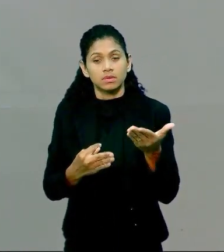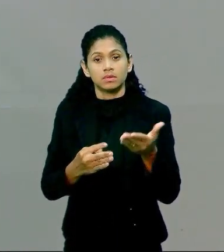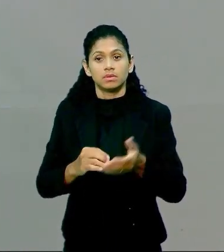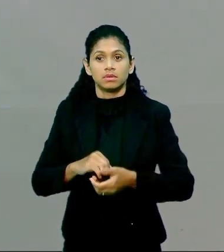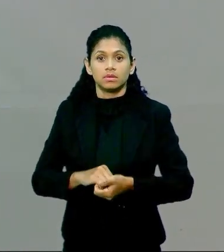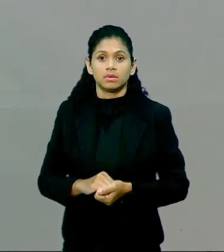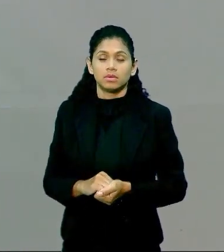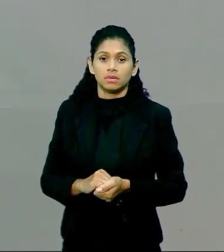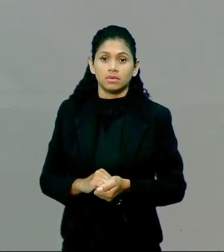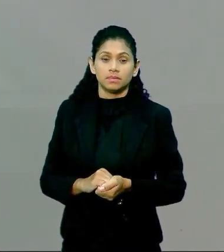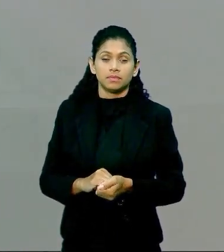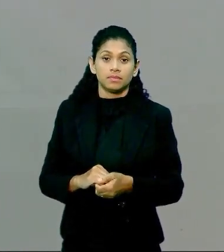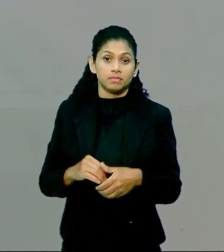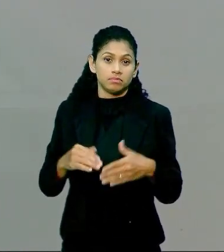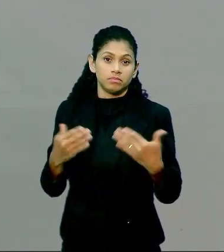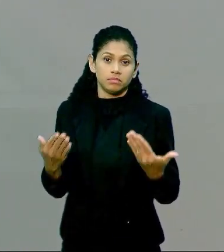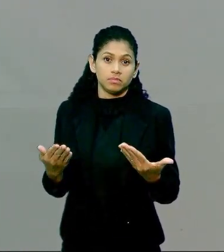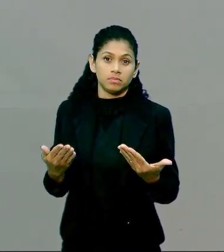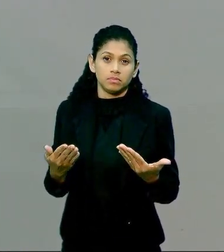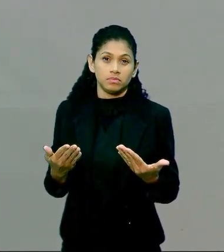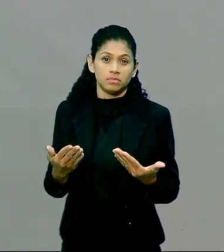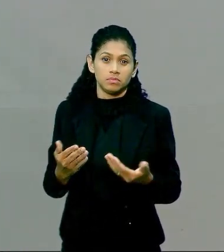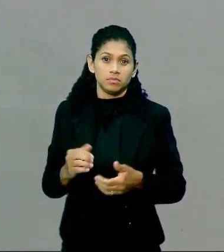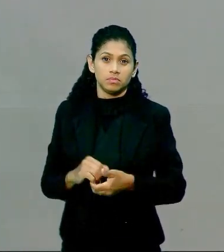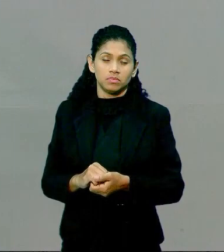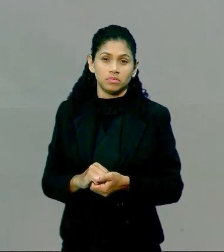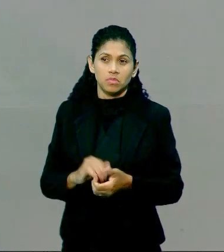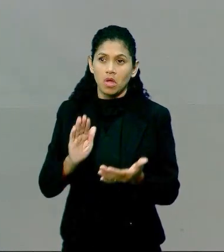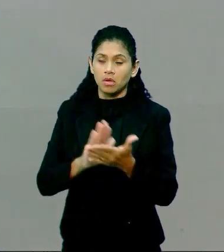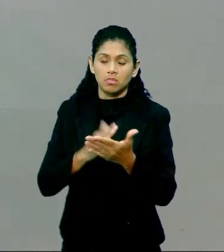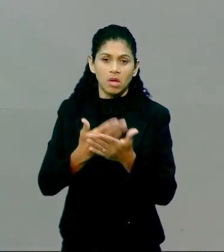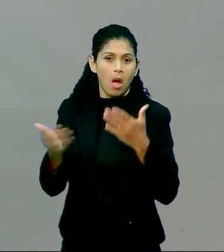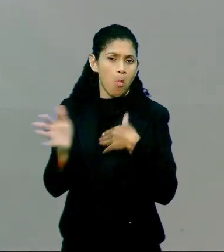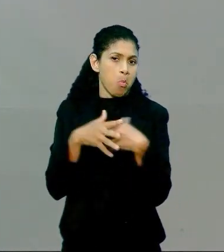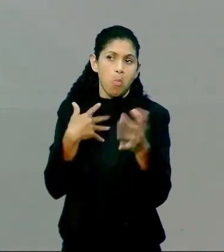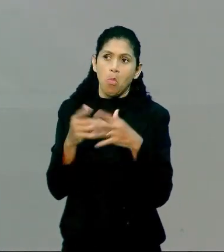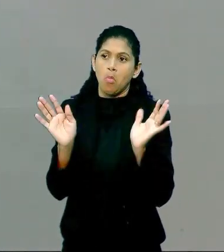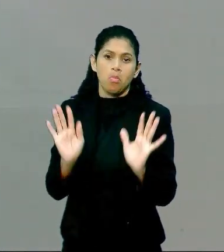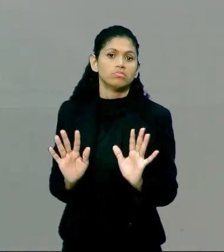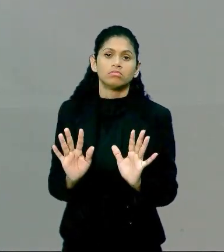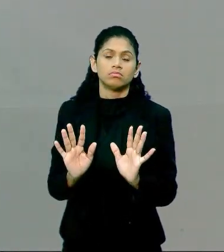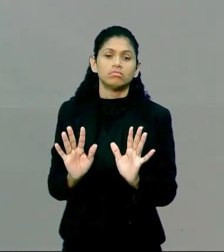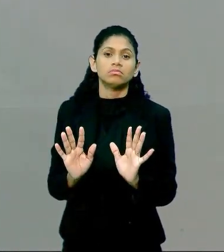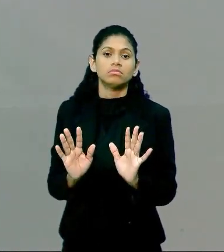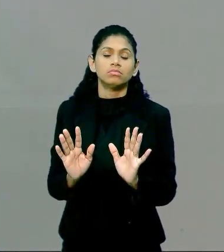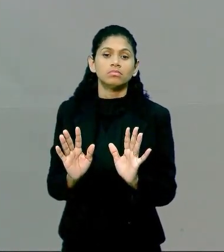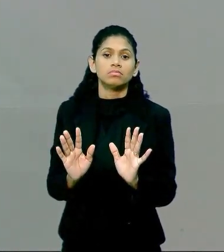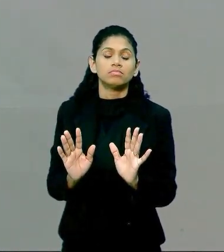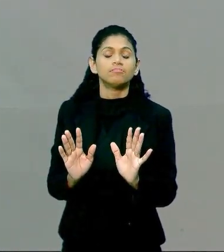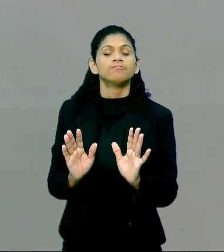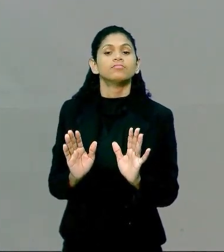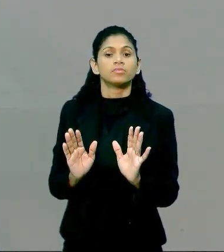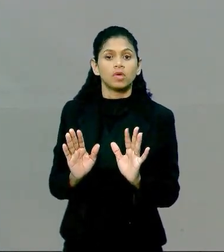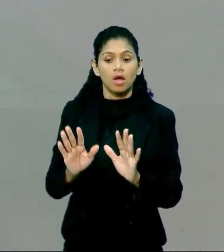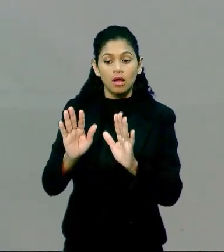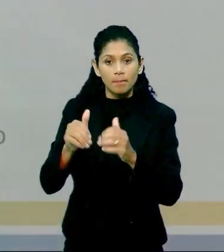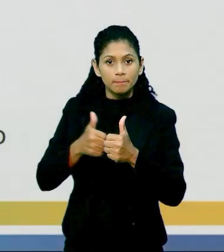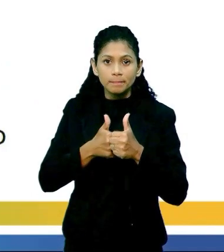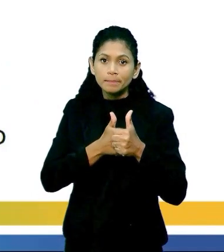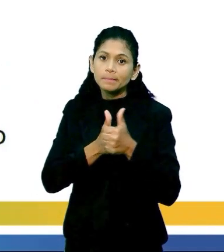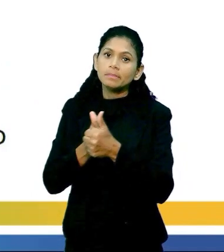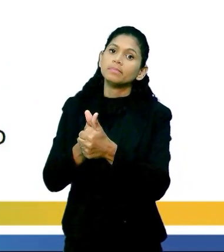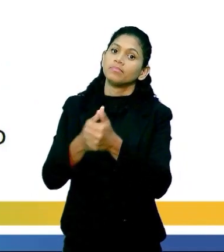né? Então, não é interpretar de qualquer maneira, né? É uma maneira sistematizada,